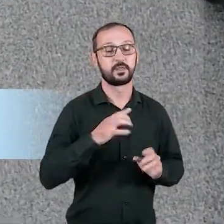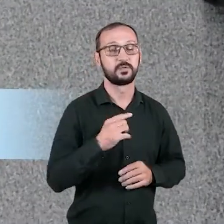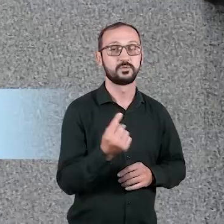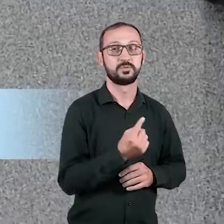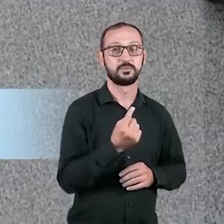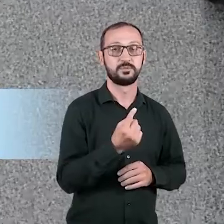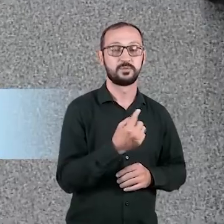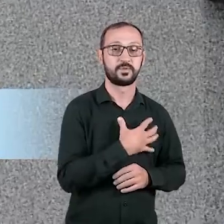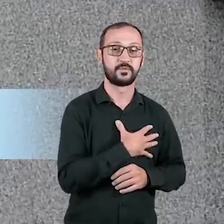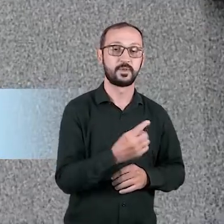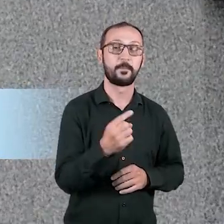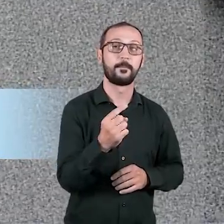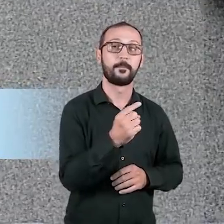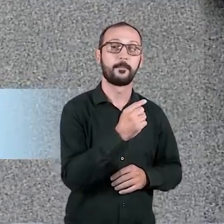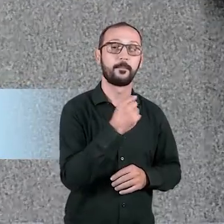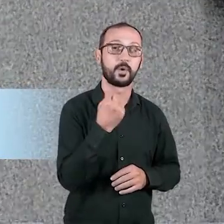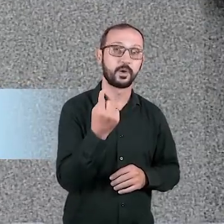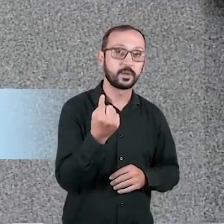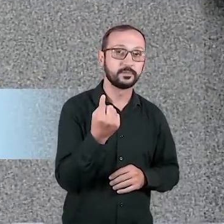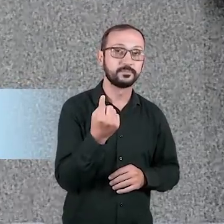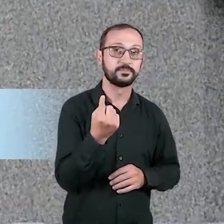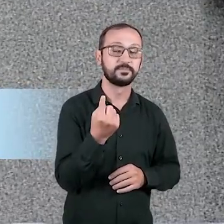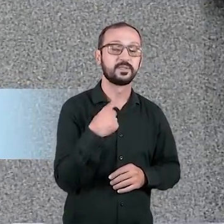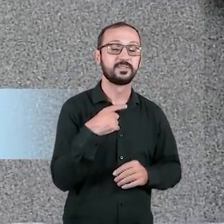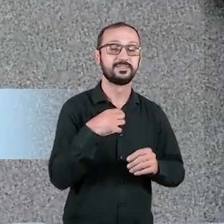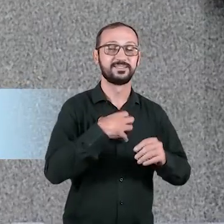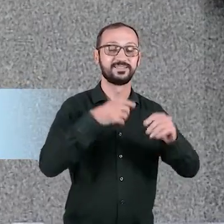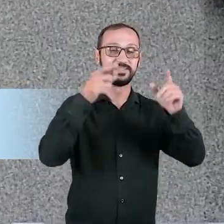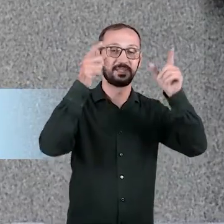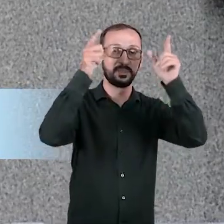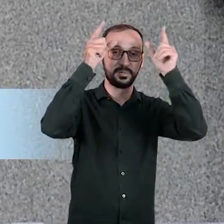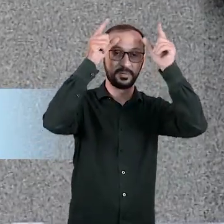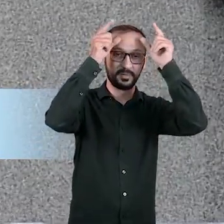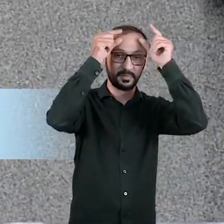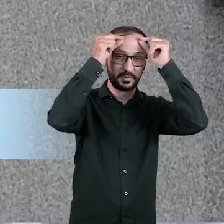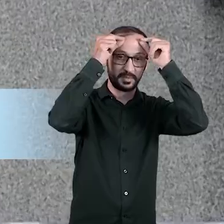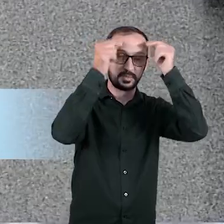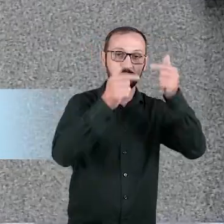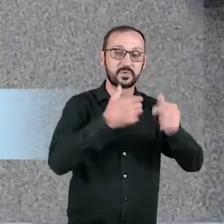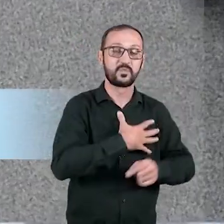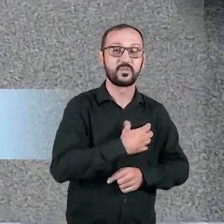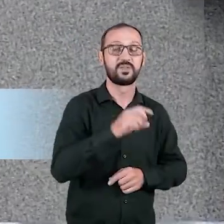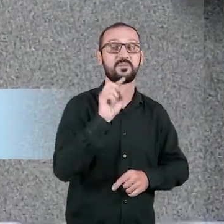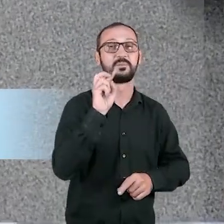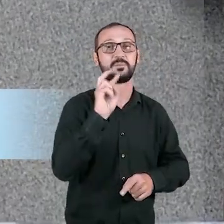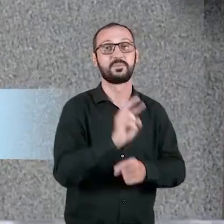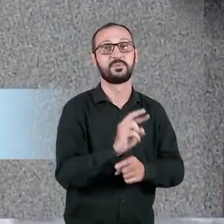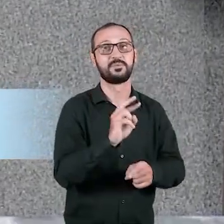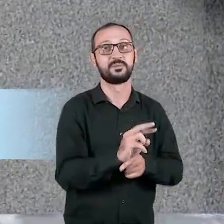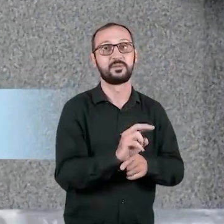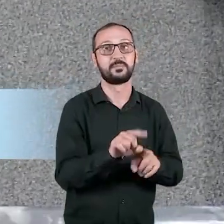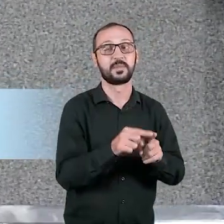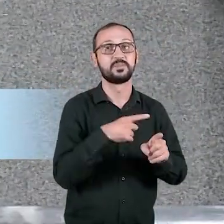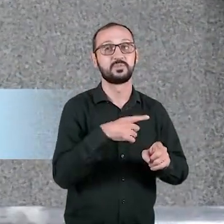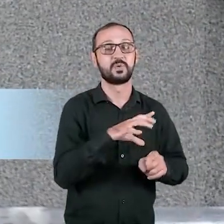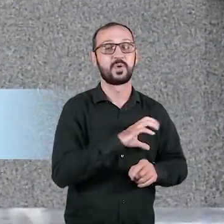sozinha. Então esse filho morre, né? Então me dá um alívio, não tenho mais esse filho para cuidar,